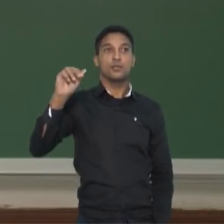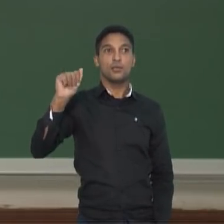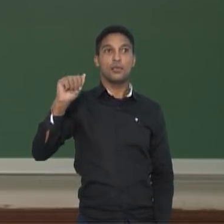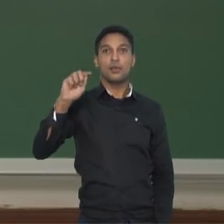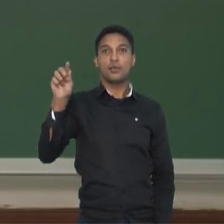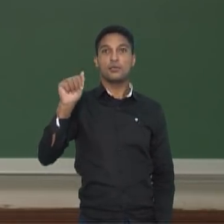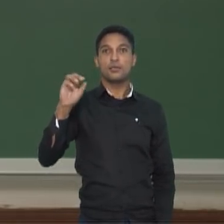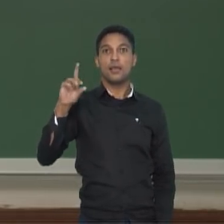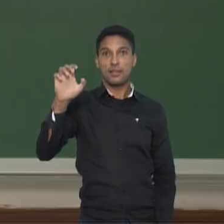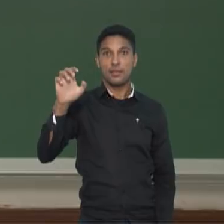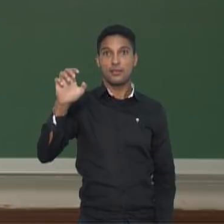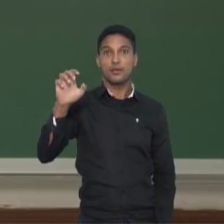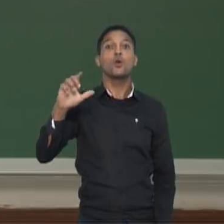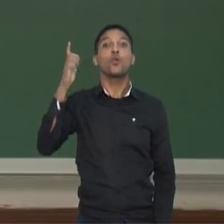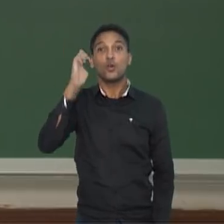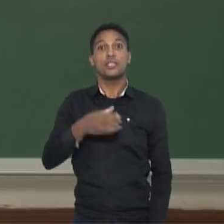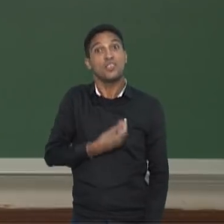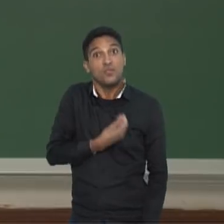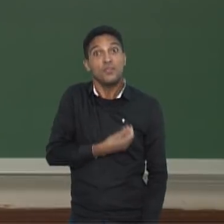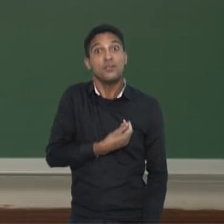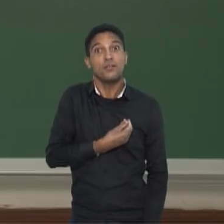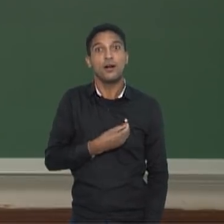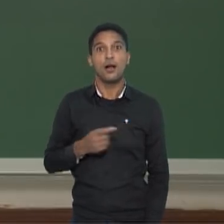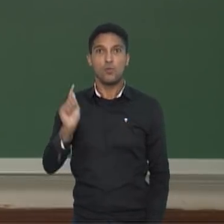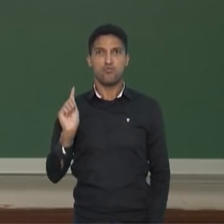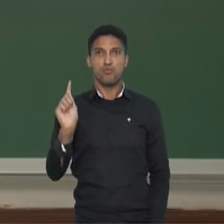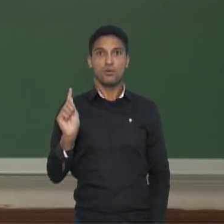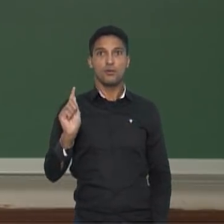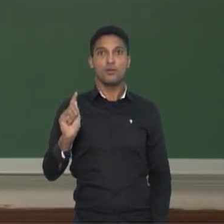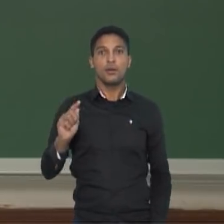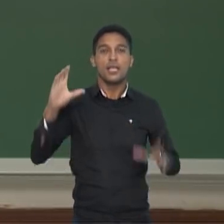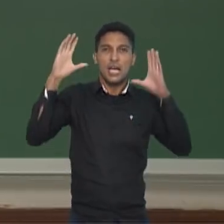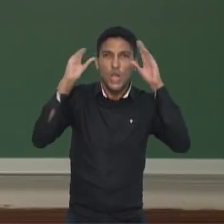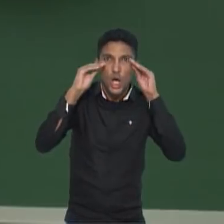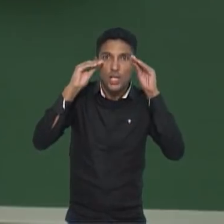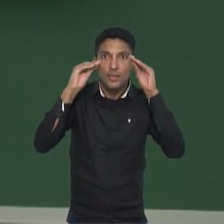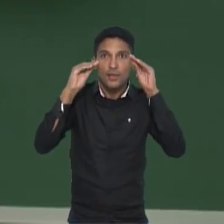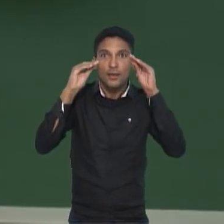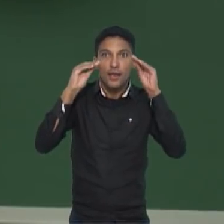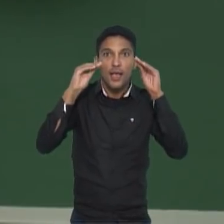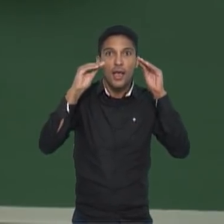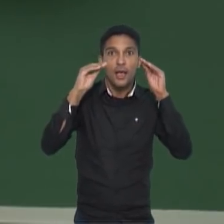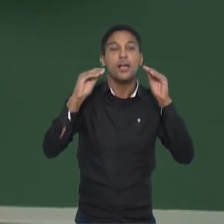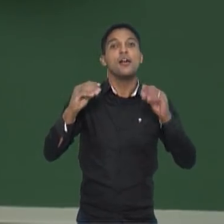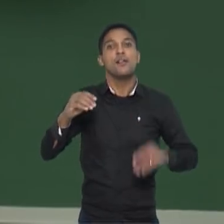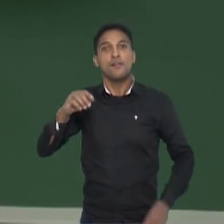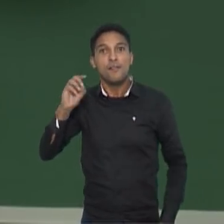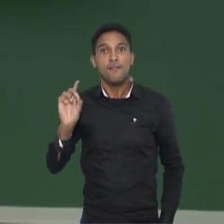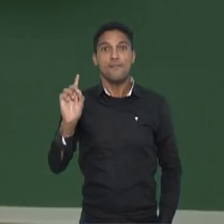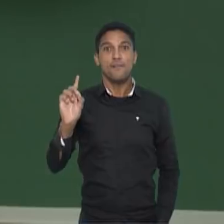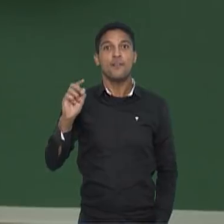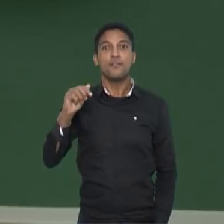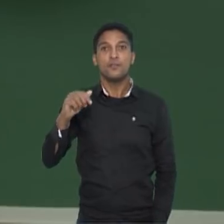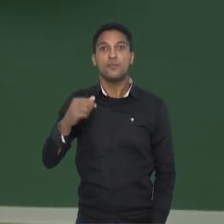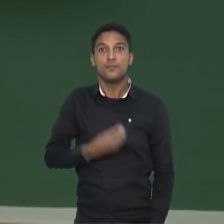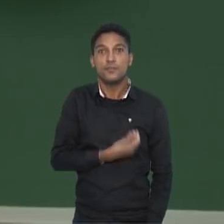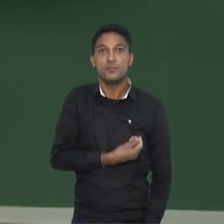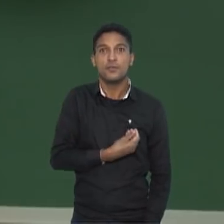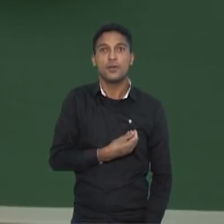conexão entre elas. Então, quando você vai, quanto mais histórias você vai ouvindo, mais daquela